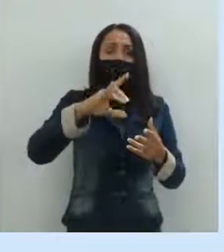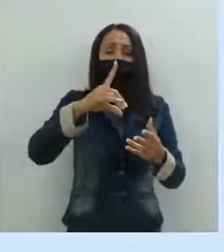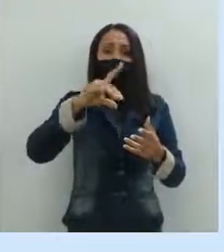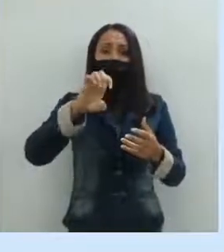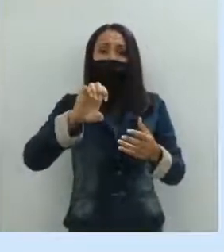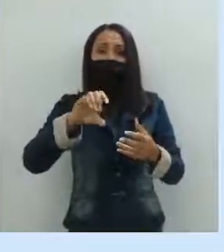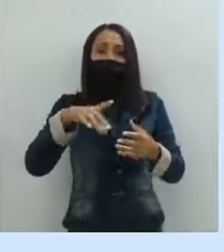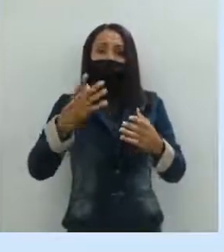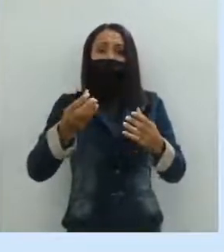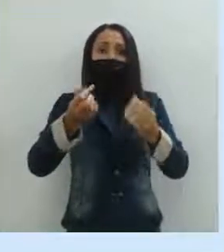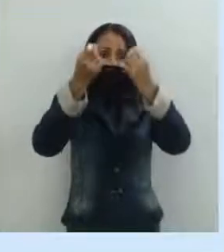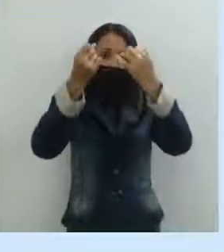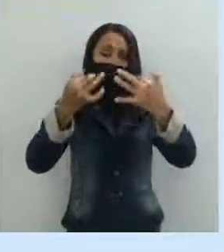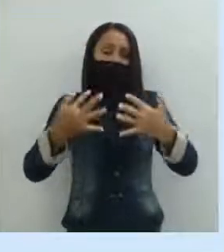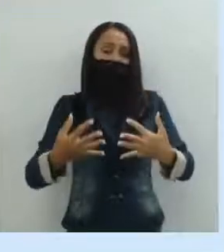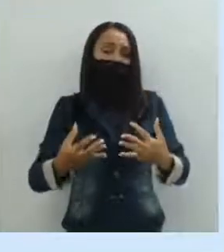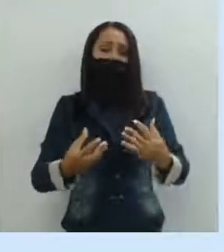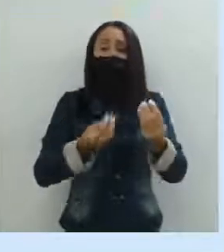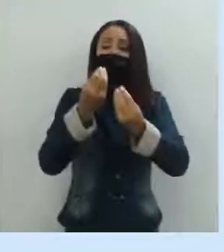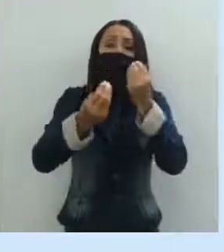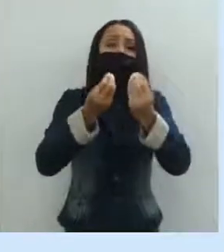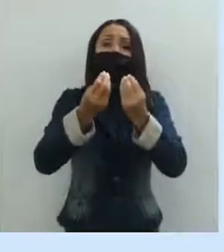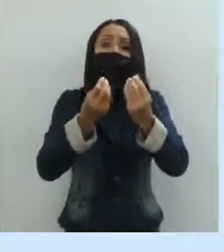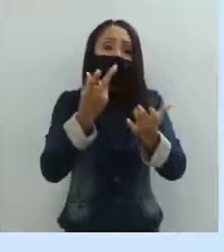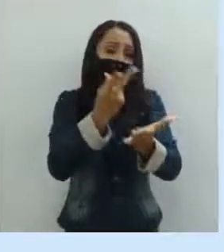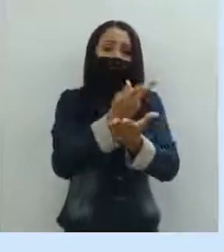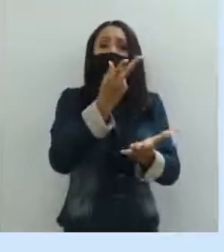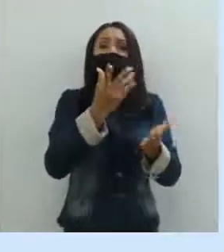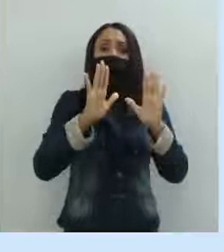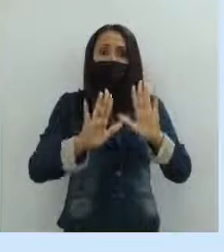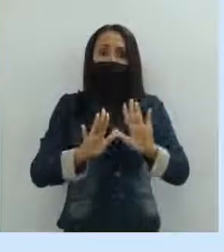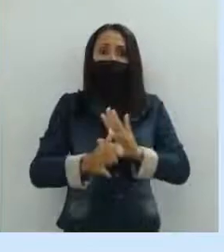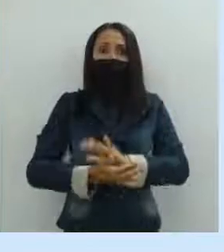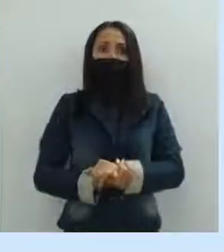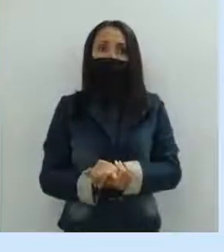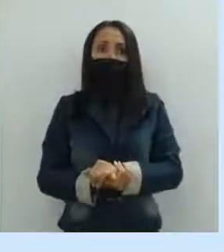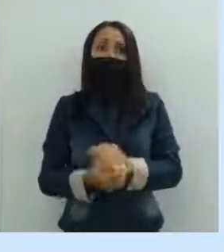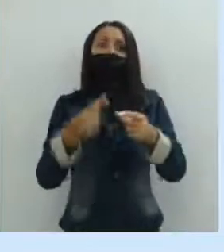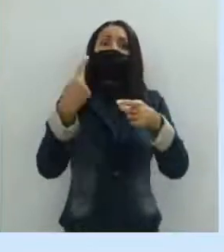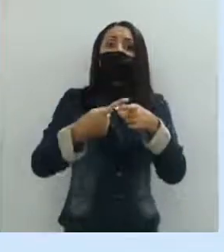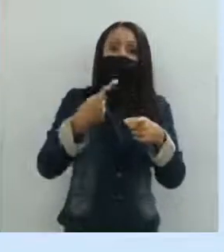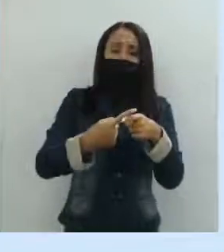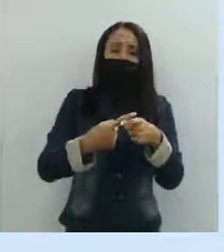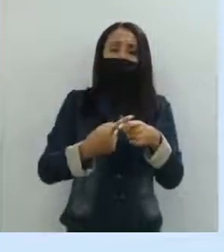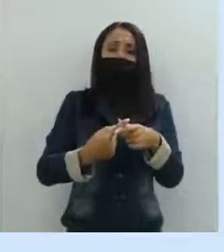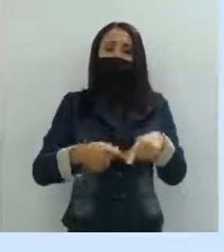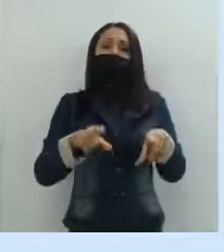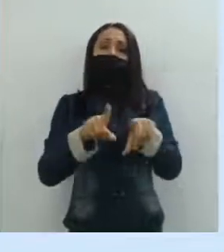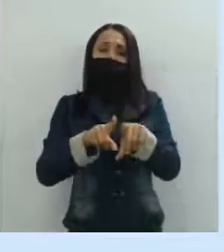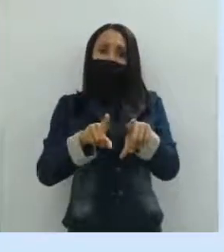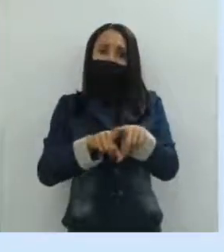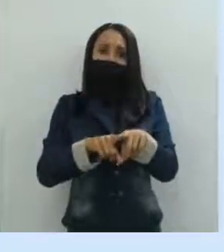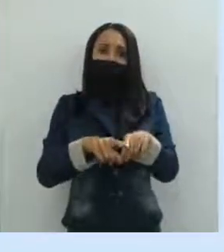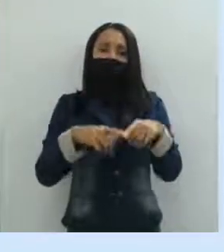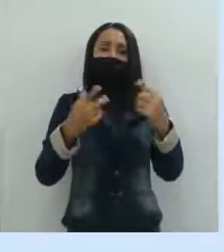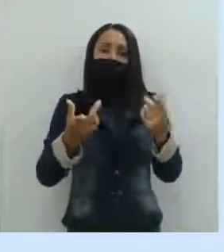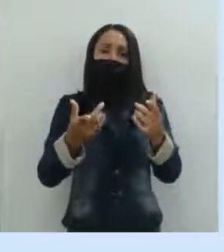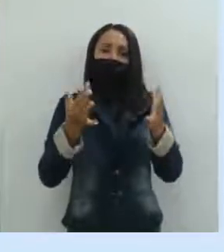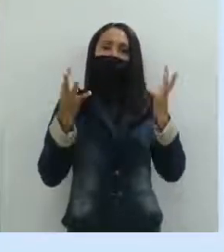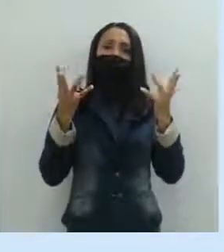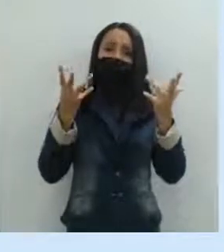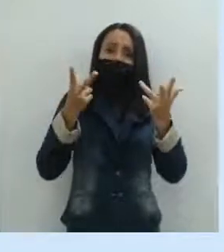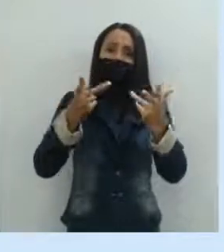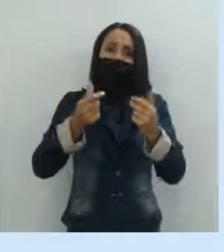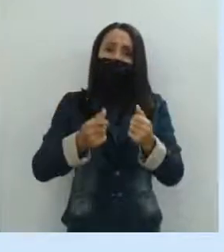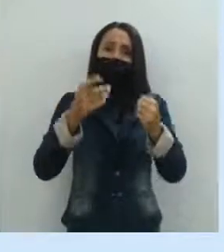como ocorreu, certo? Como se deu aquele determinado fato. Por quê? Também de forma generalizada,